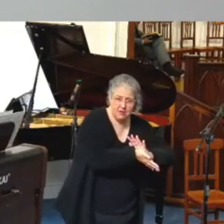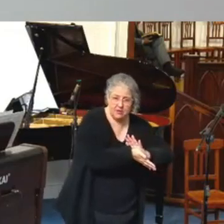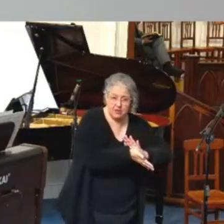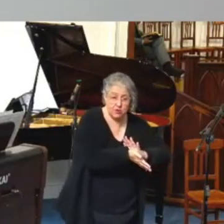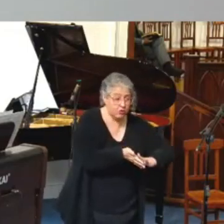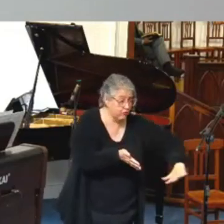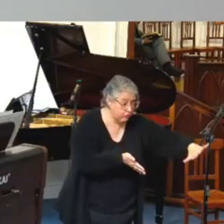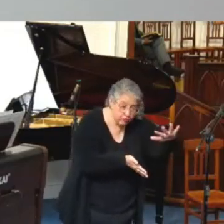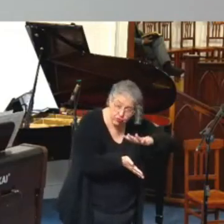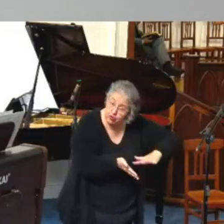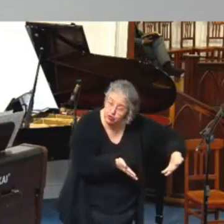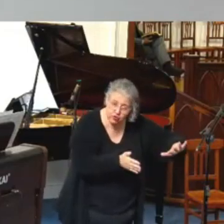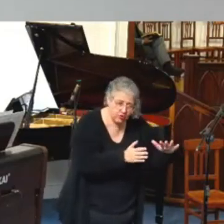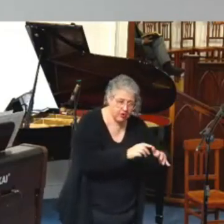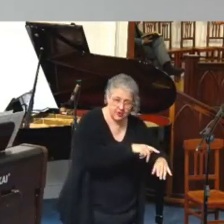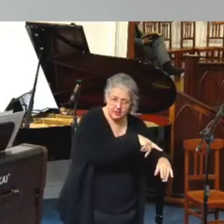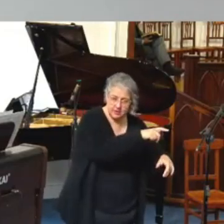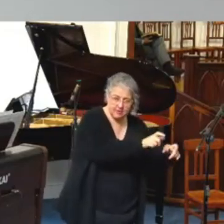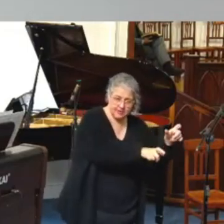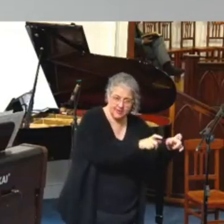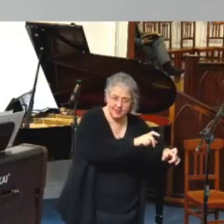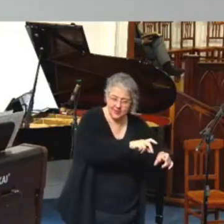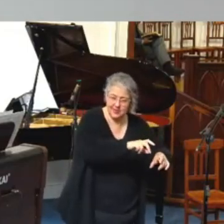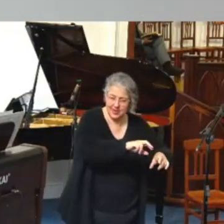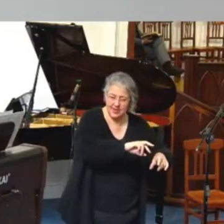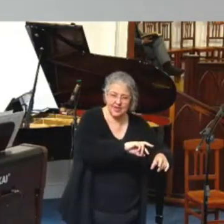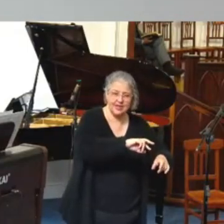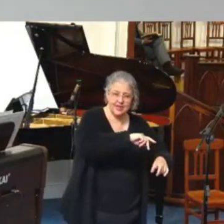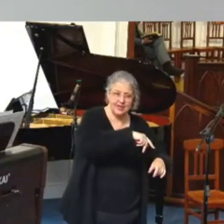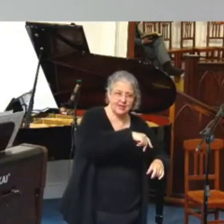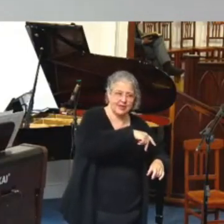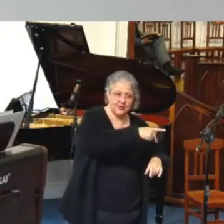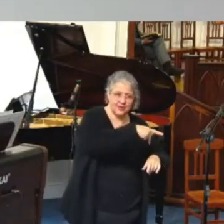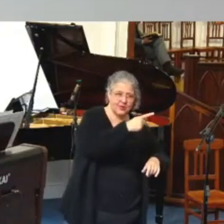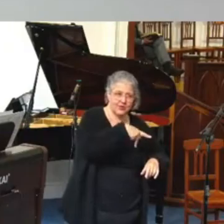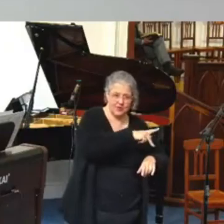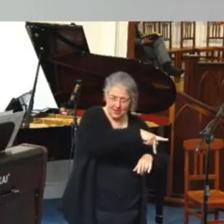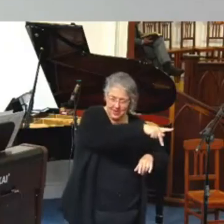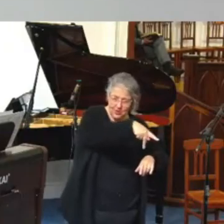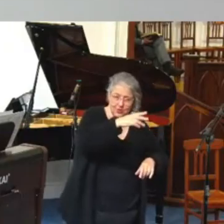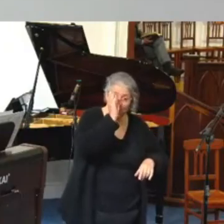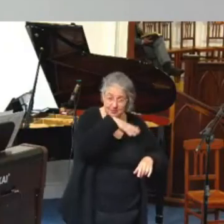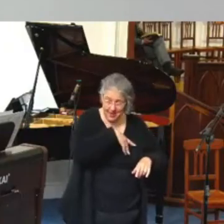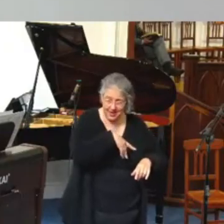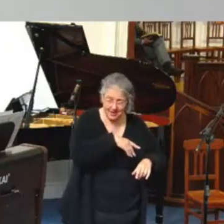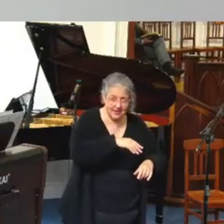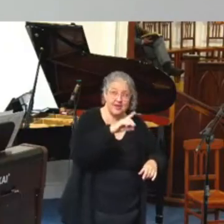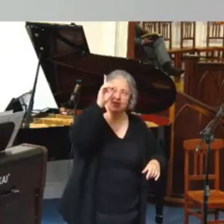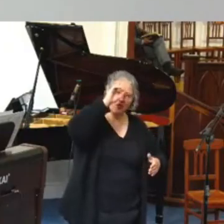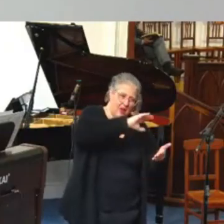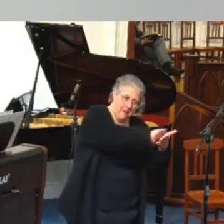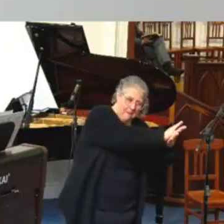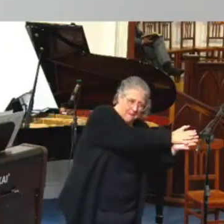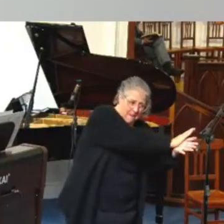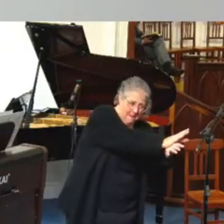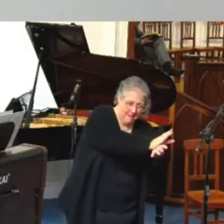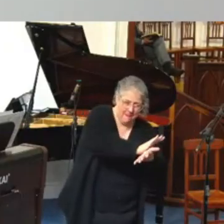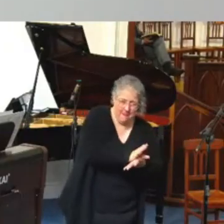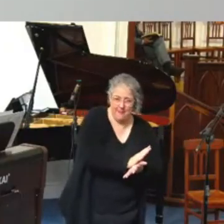Porque ele está com o seu povo. Deus escuta o desejo dos humildes. E aqui agora o